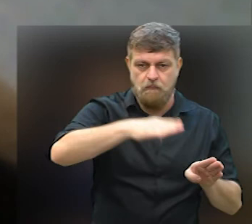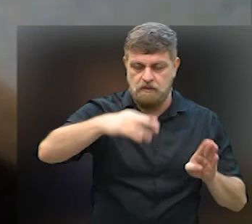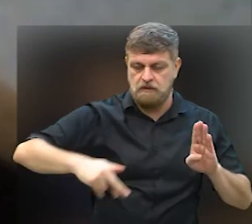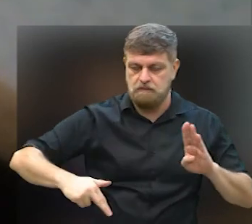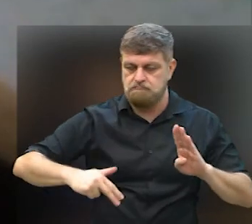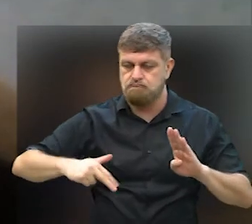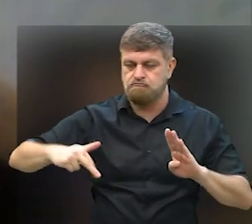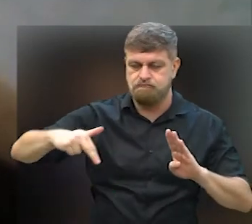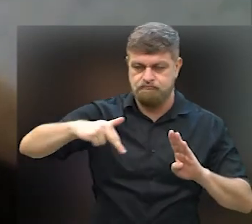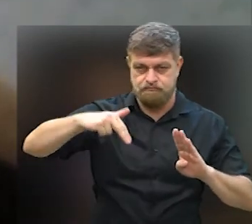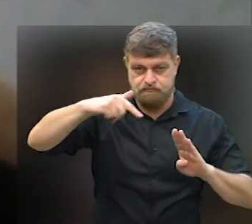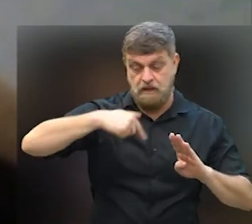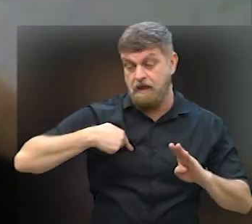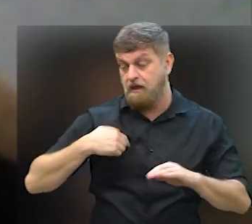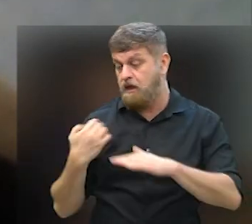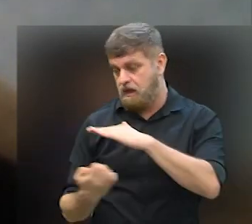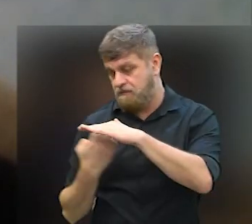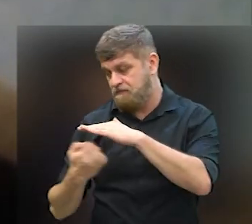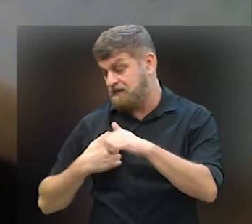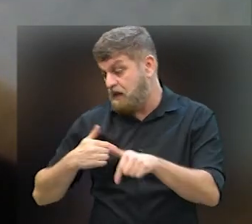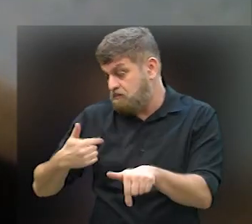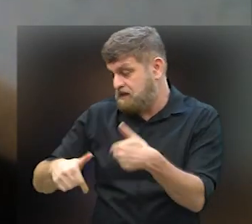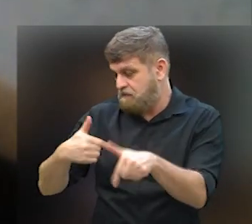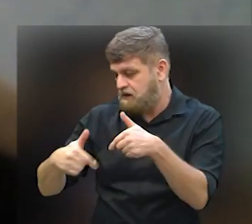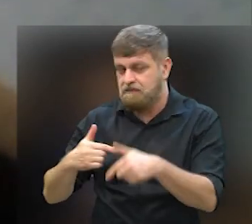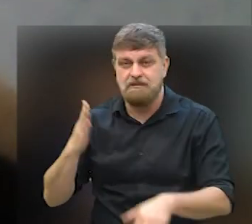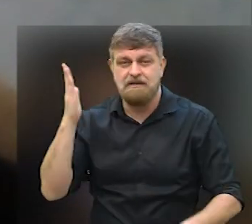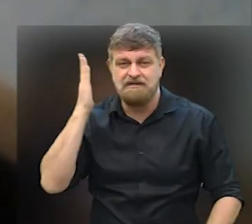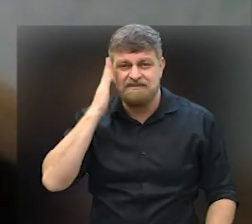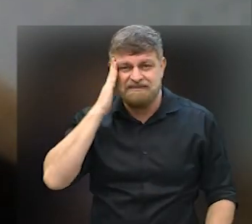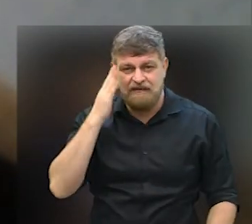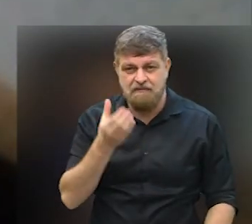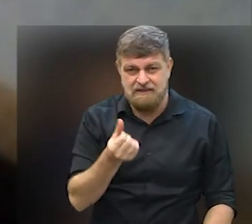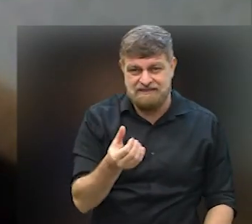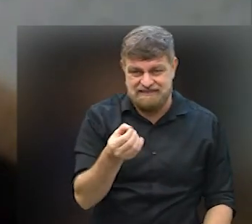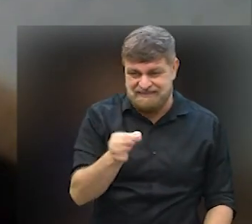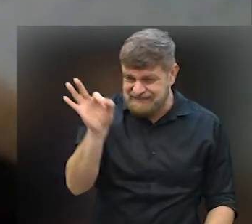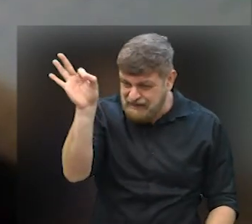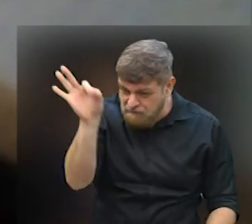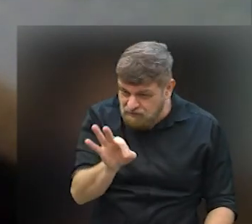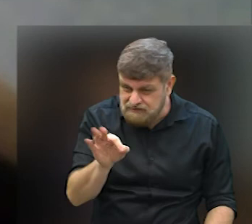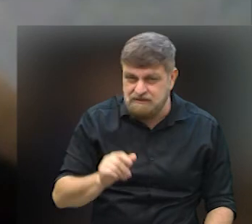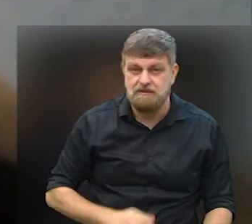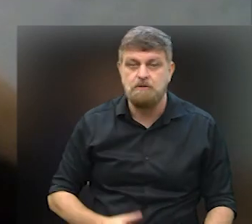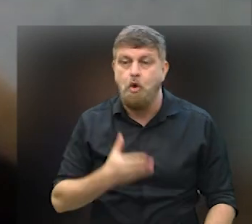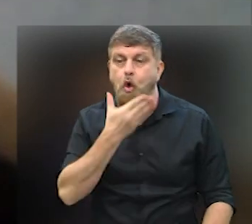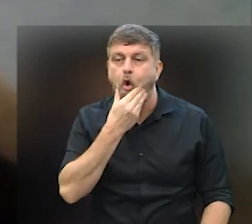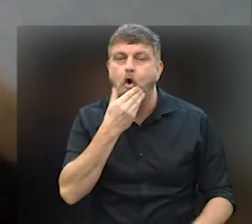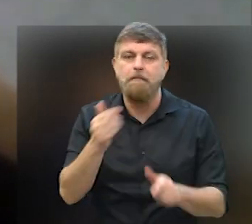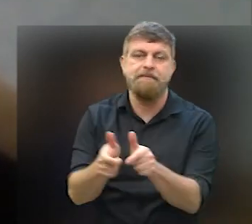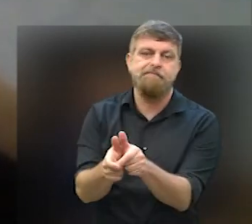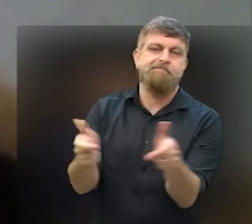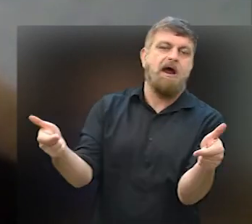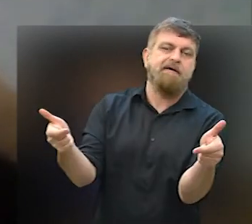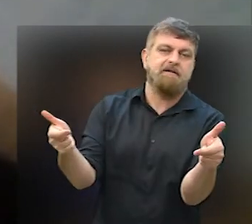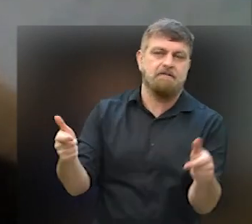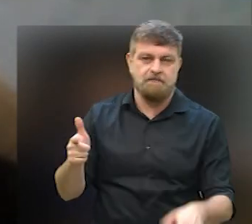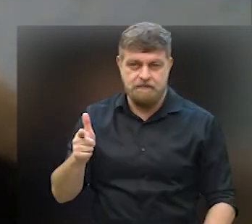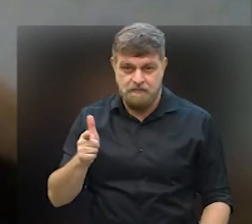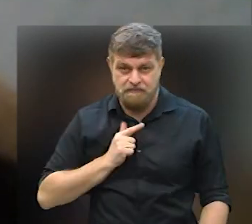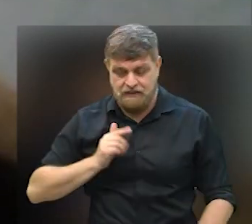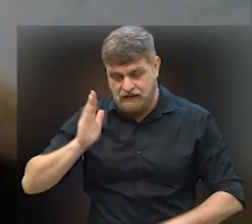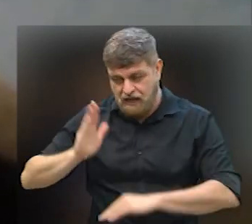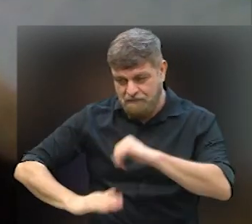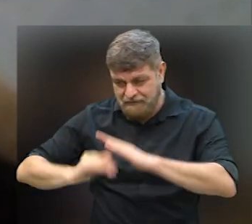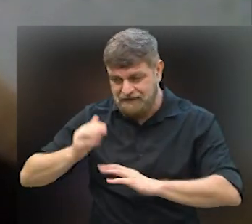uma operadora de montanhismo, a Great Six, e a gente sabe que pelo menos 60% dos clientes são homens. Então é o tipo